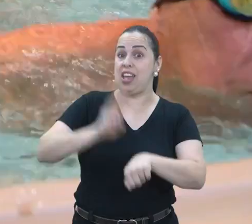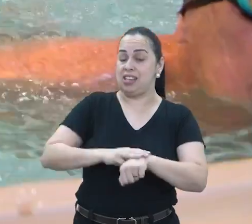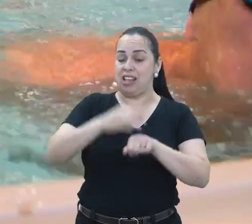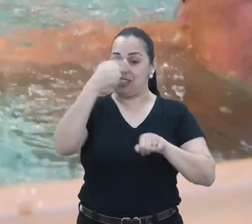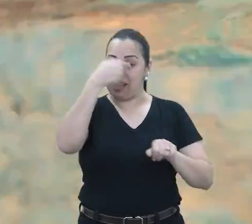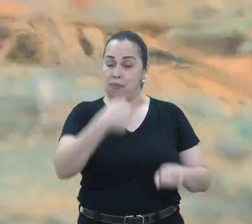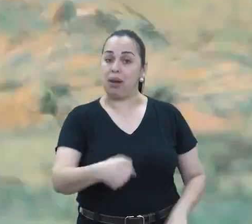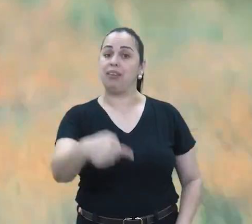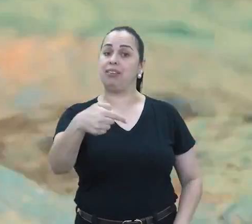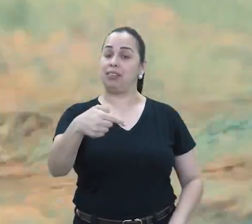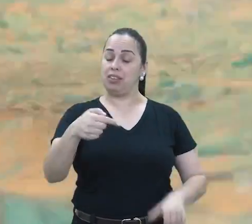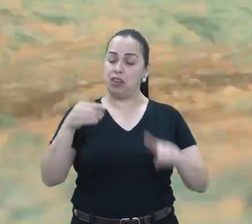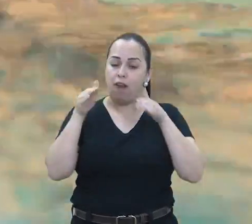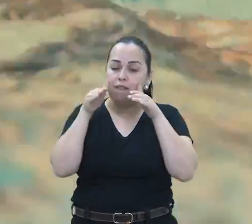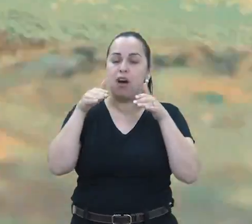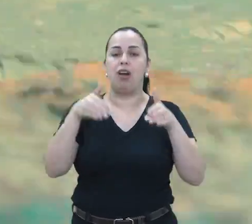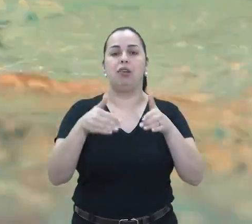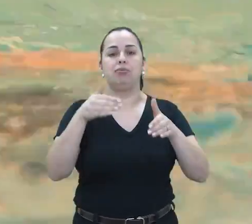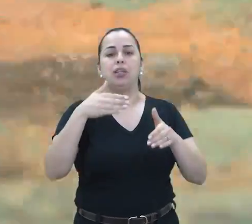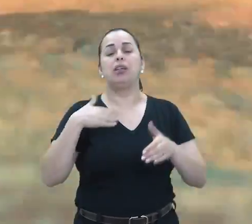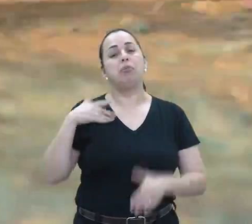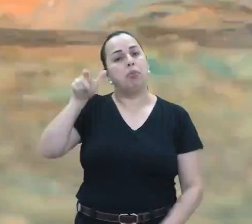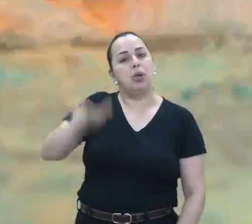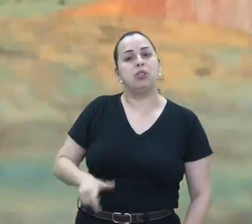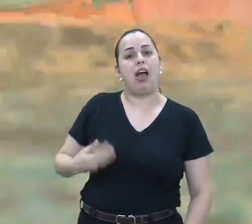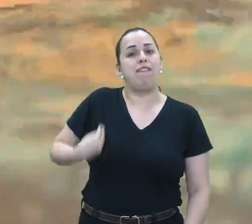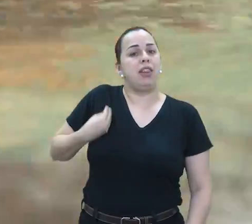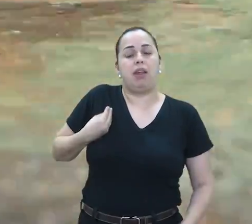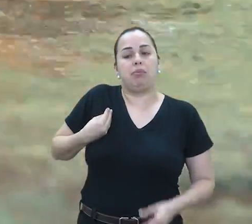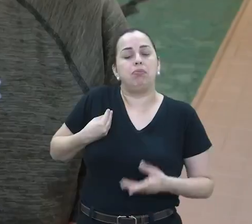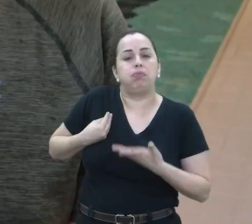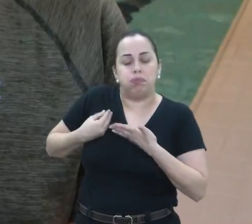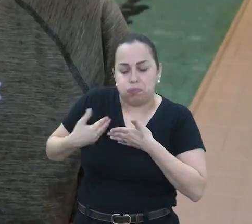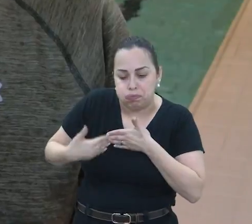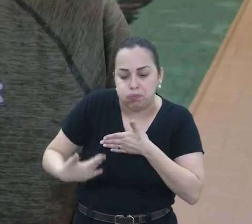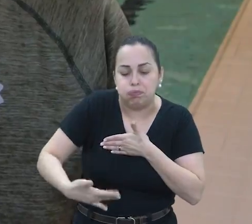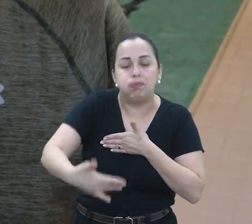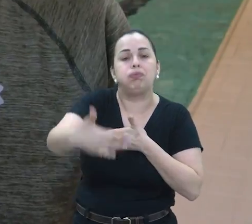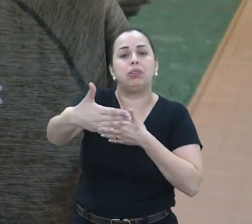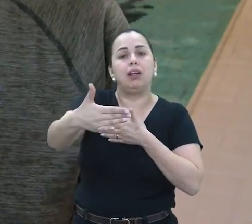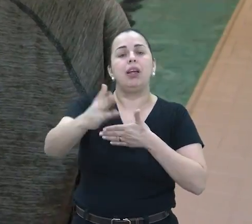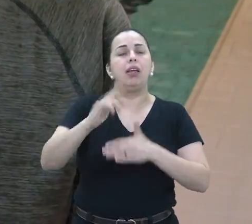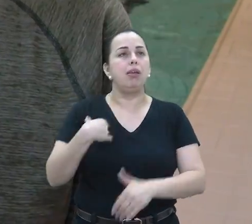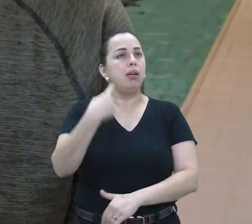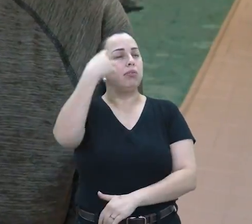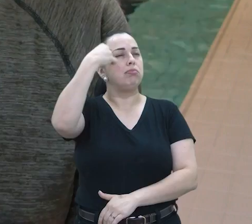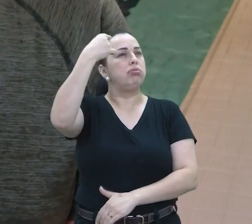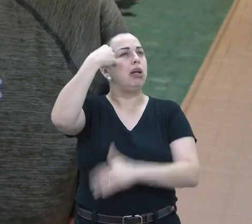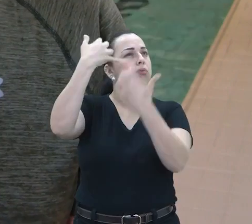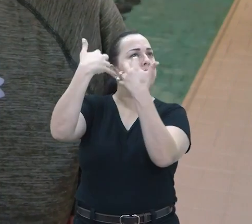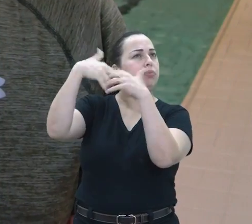vezes por semana. Dedicação ao esporte que reflete na longevidade. Basicamente, eu penso nisso,